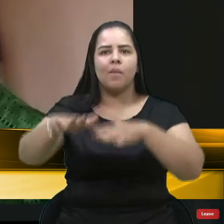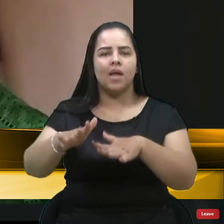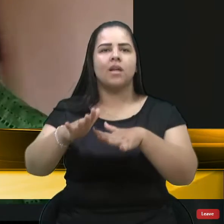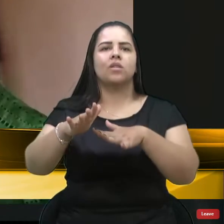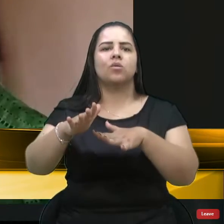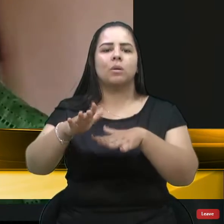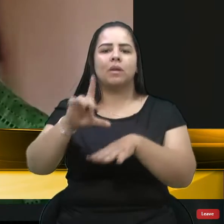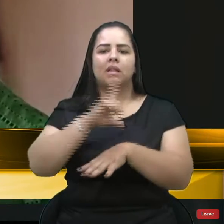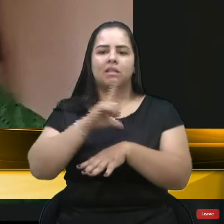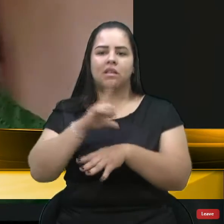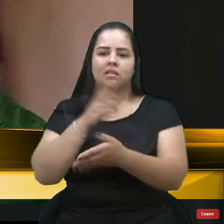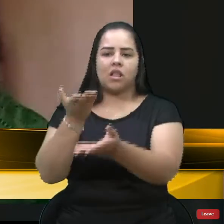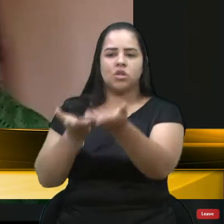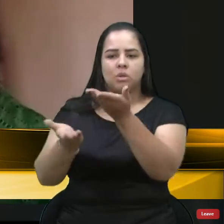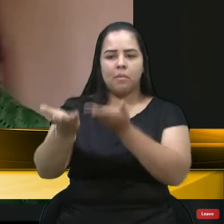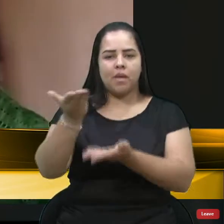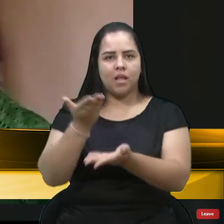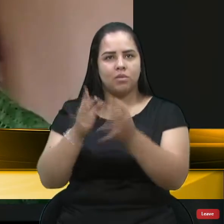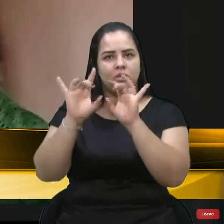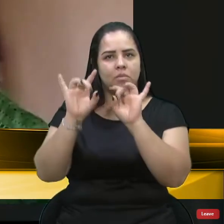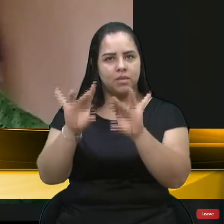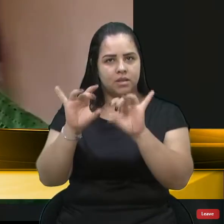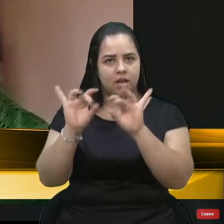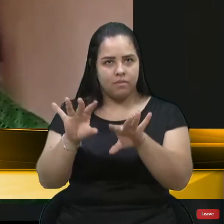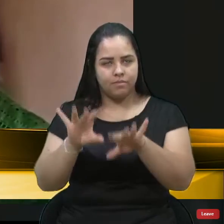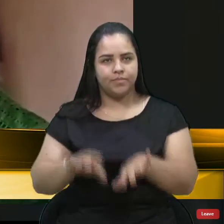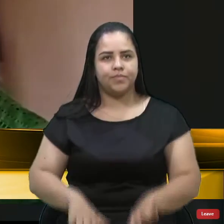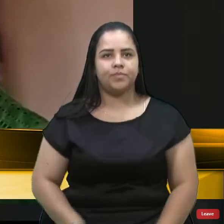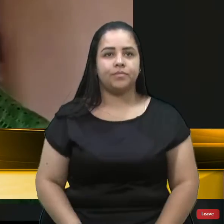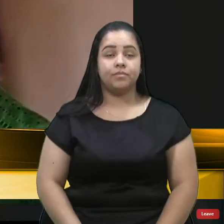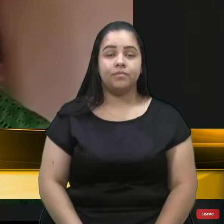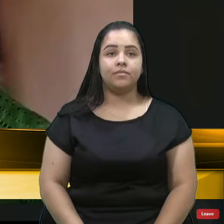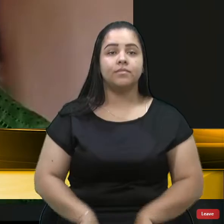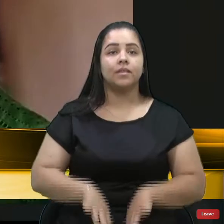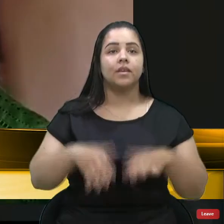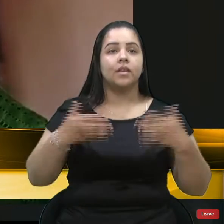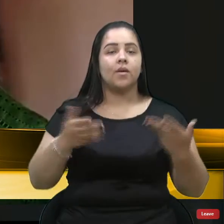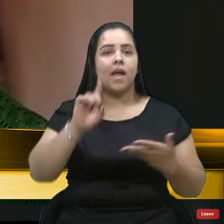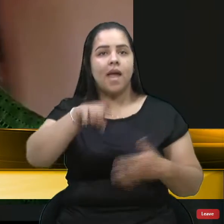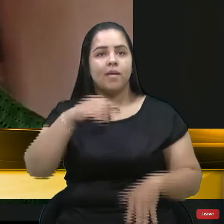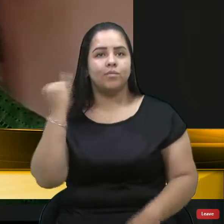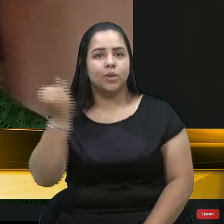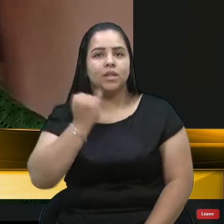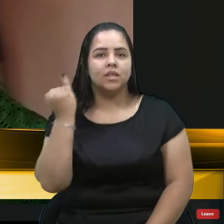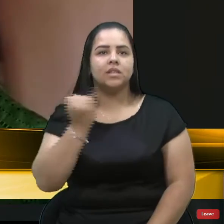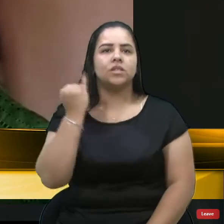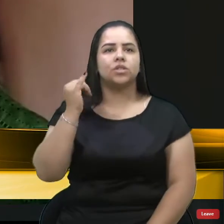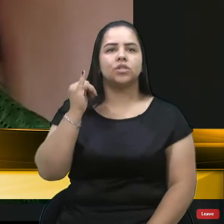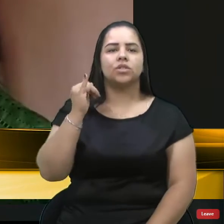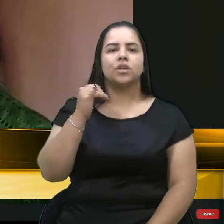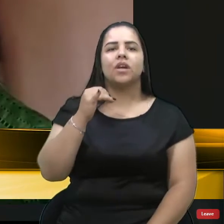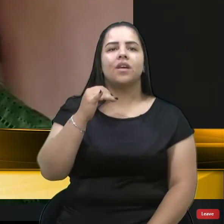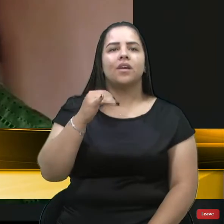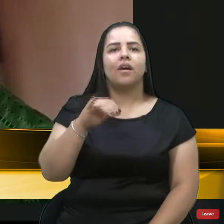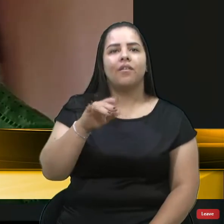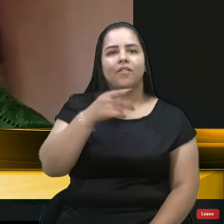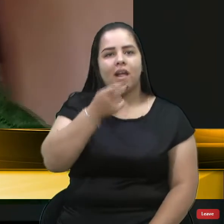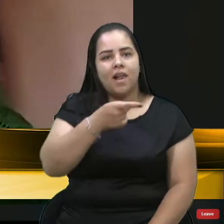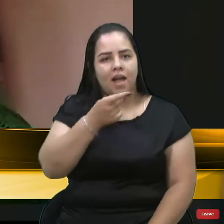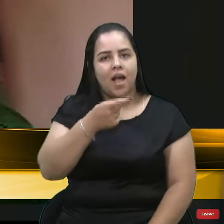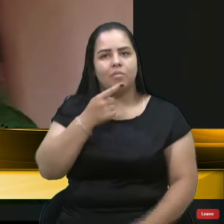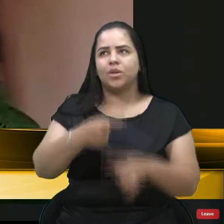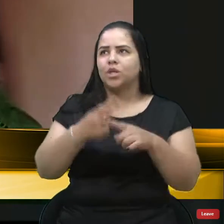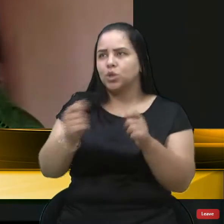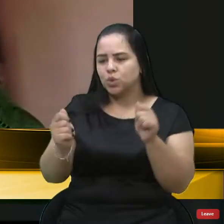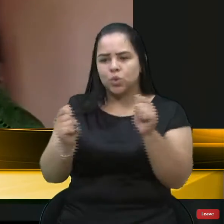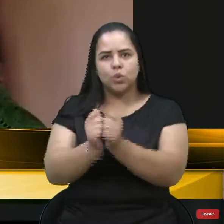especializado. Cabe salientar, então, que, junto com essas mães, né, após ouvir os inúmeros relatos, inclusive, né,